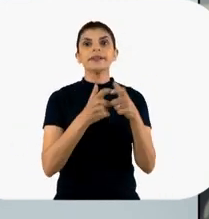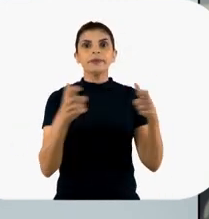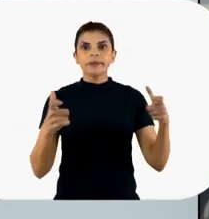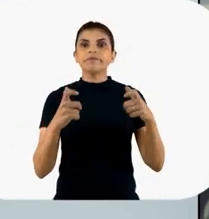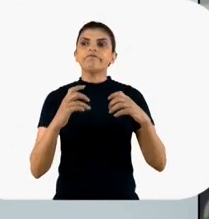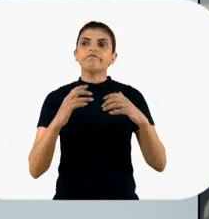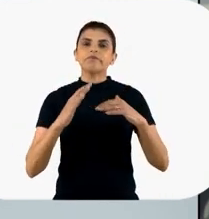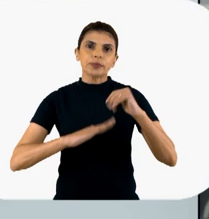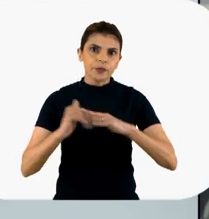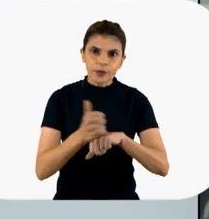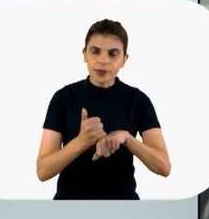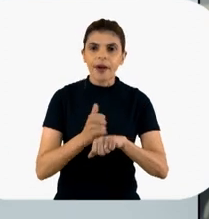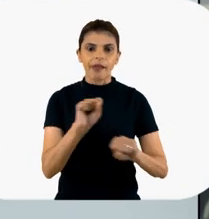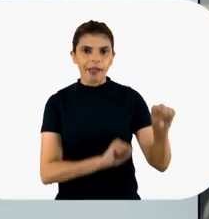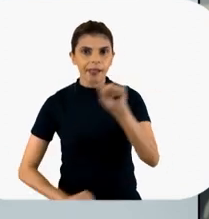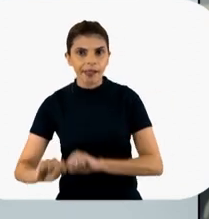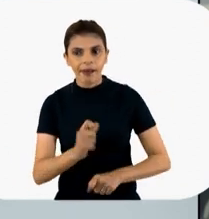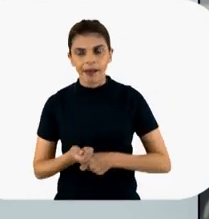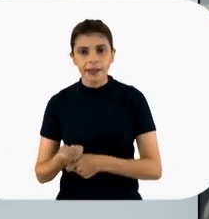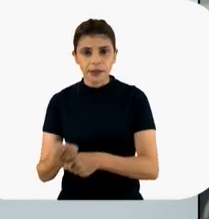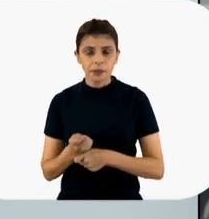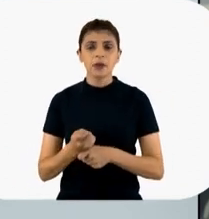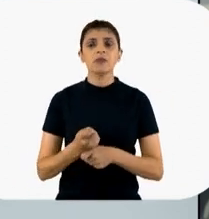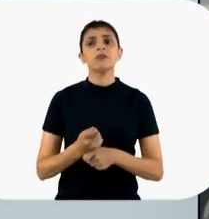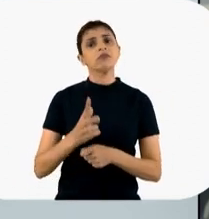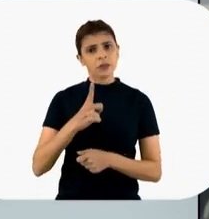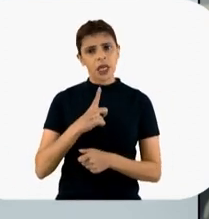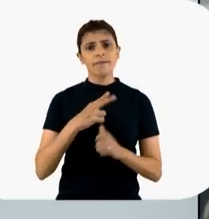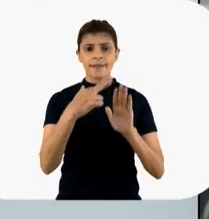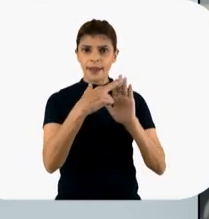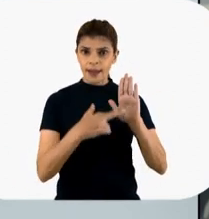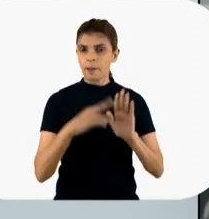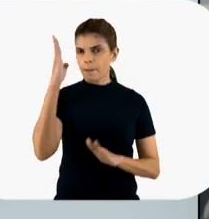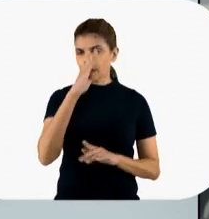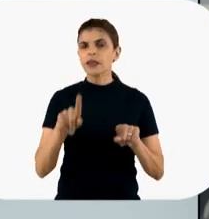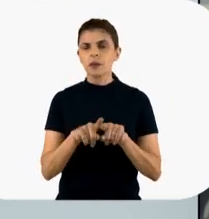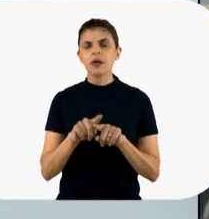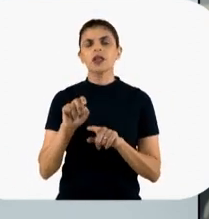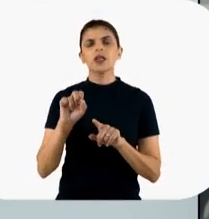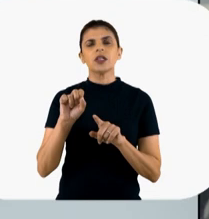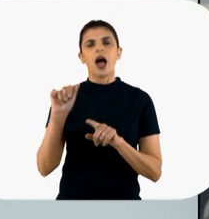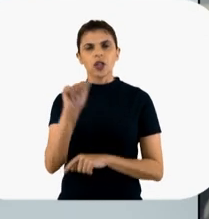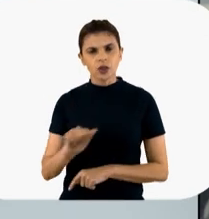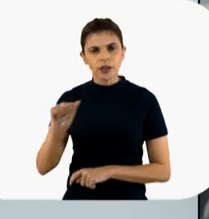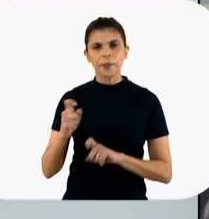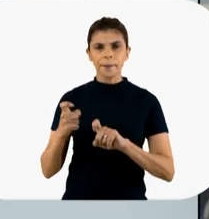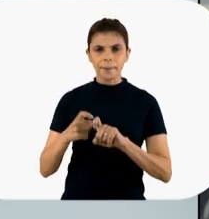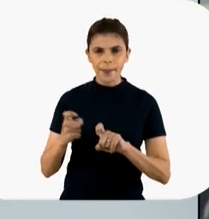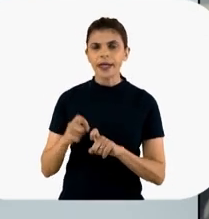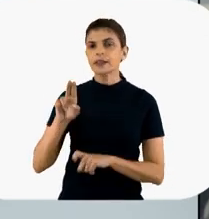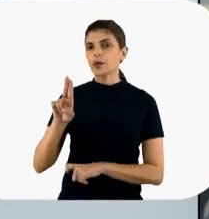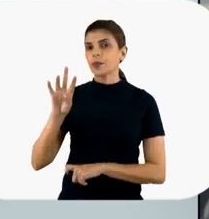A maioria dos guidelines ou das diretrizes que existem no Brasil, inclusive da Associação Médica